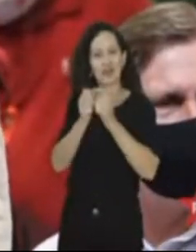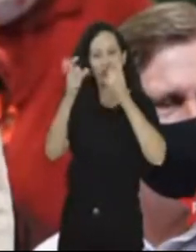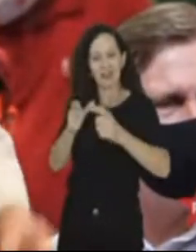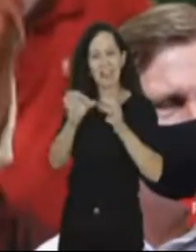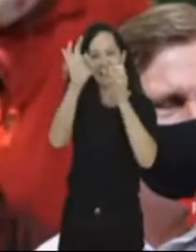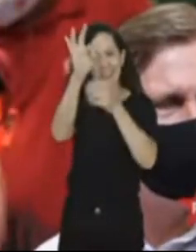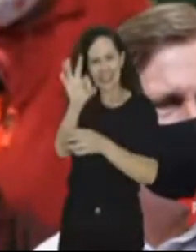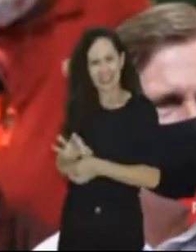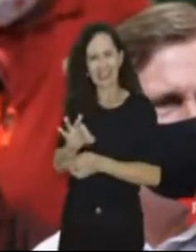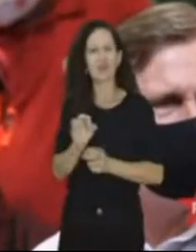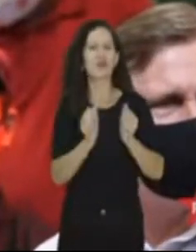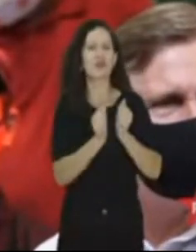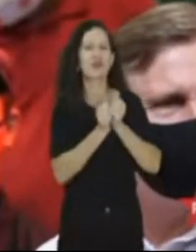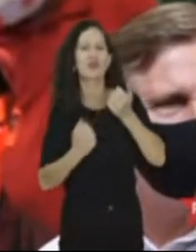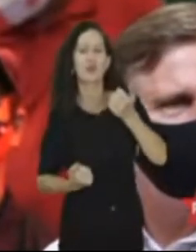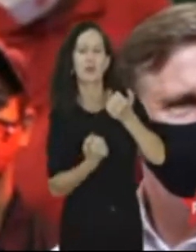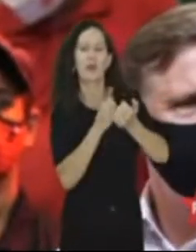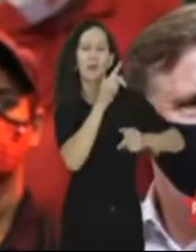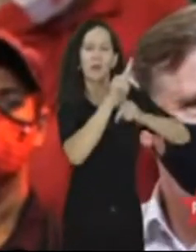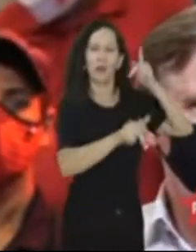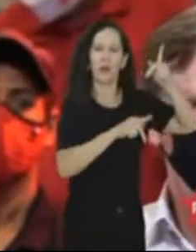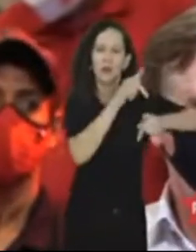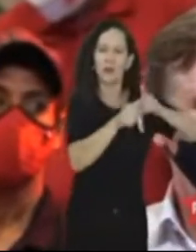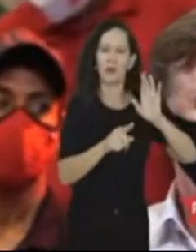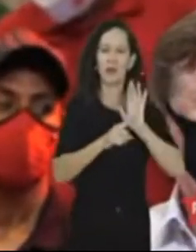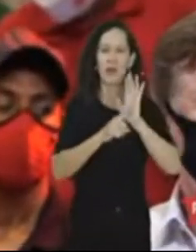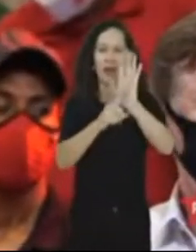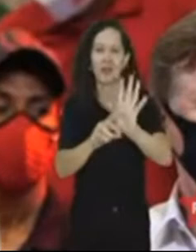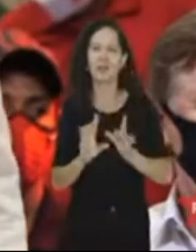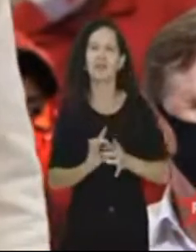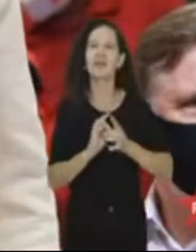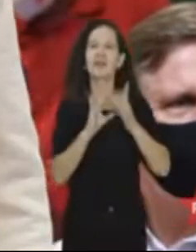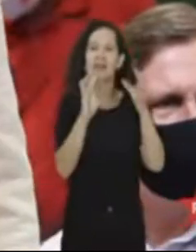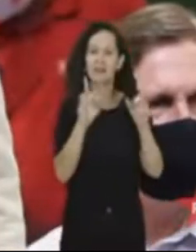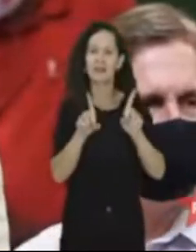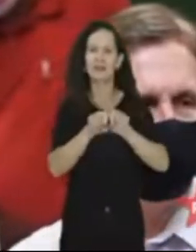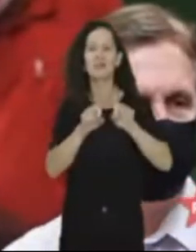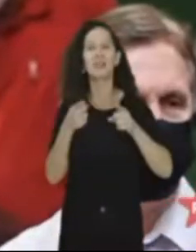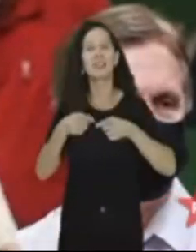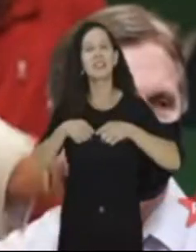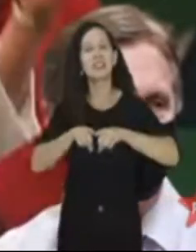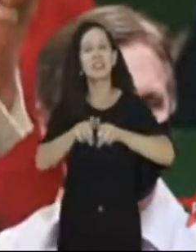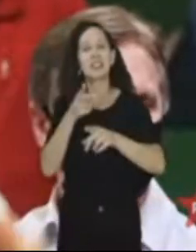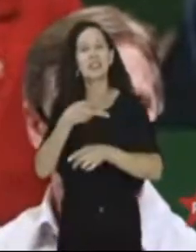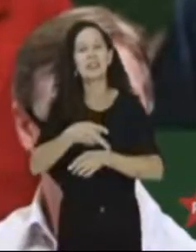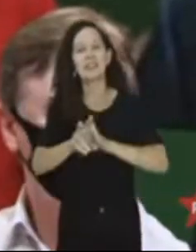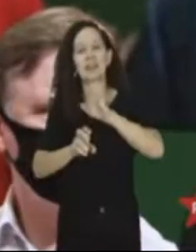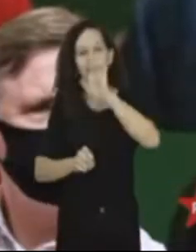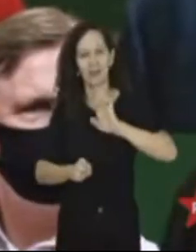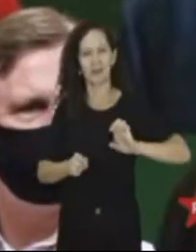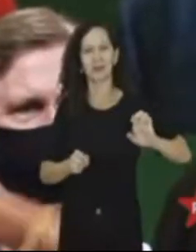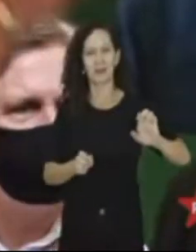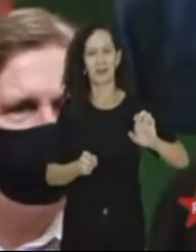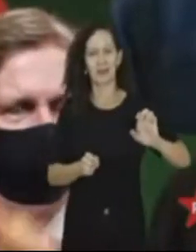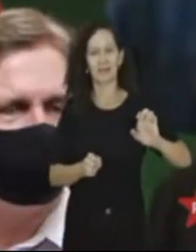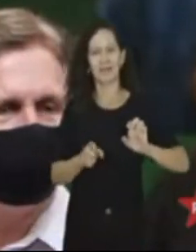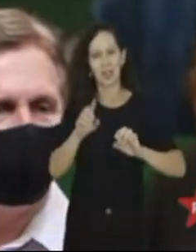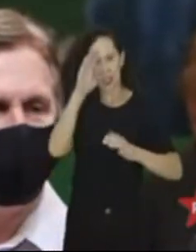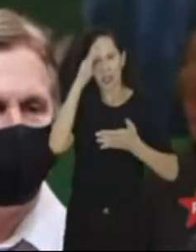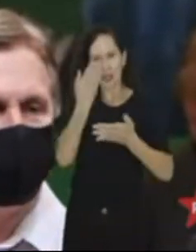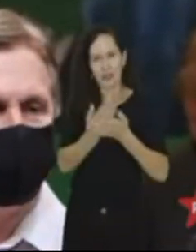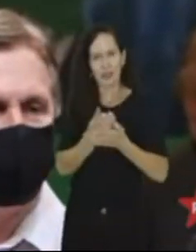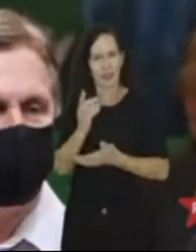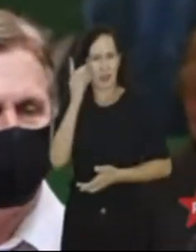povo, estava do lado da democracia, estava do lado da esquerda. Requião defendeu Dilma, Requião